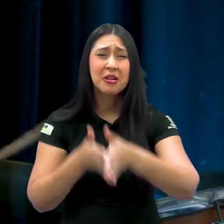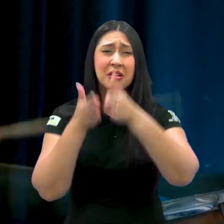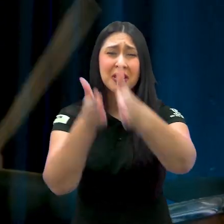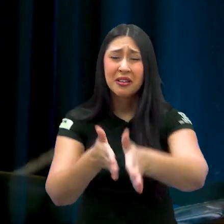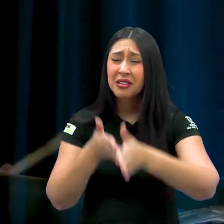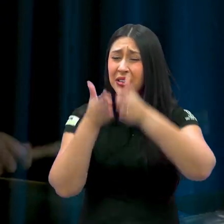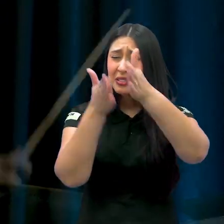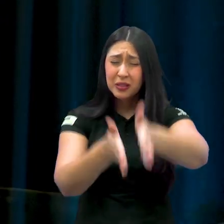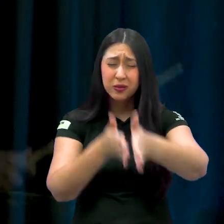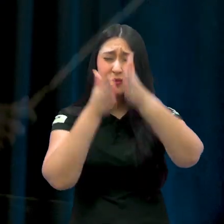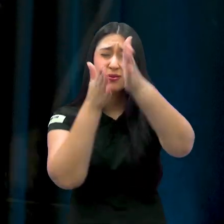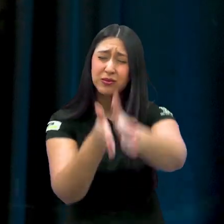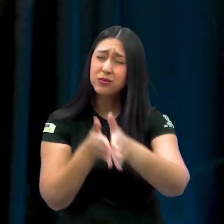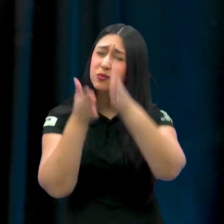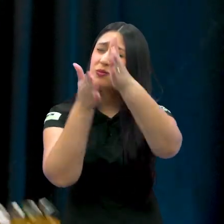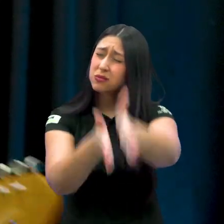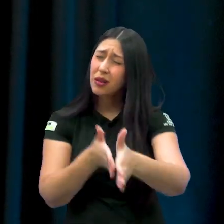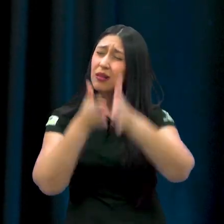Chegássemos ao final do